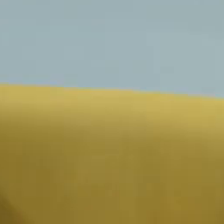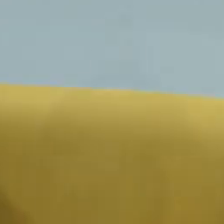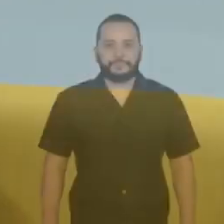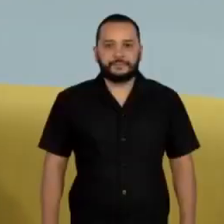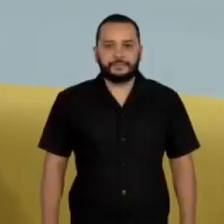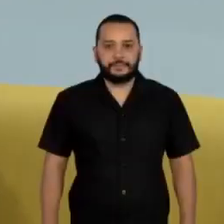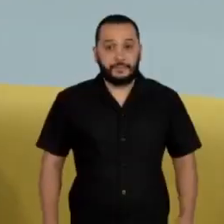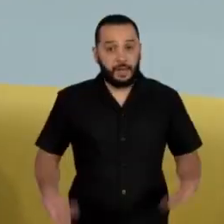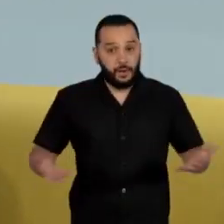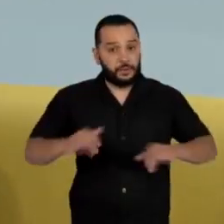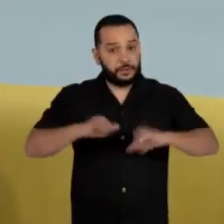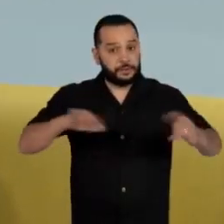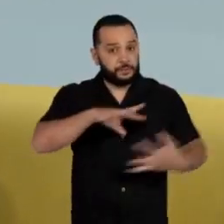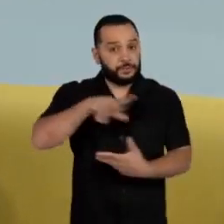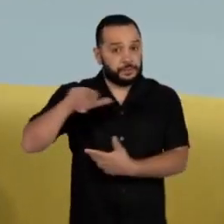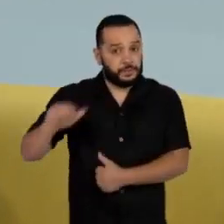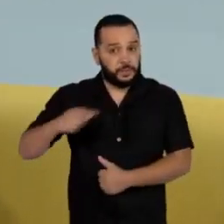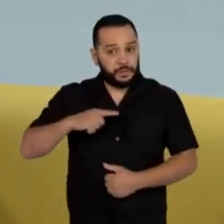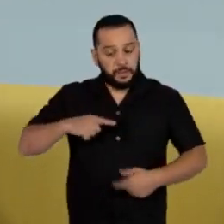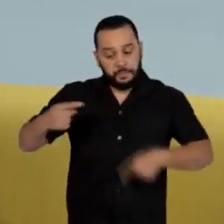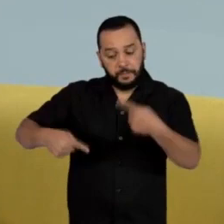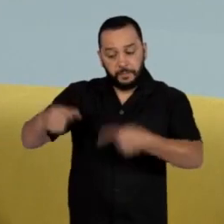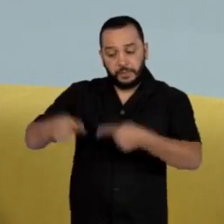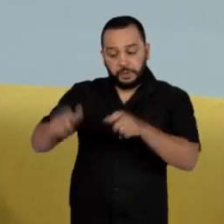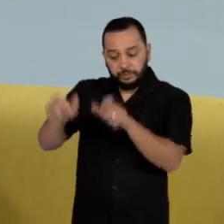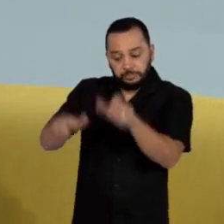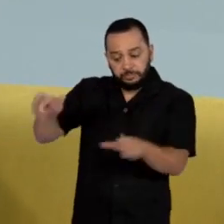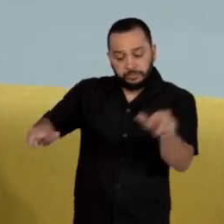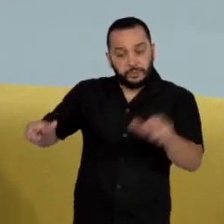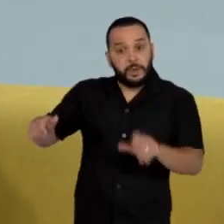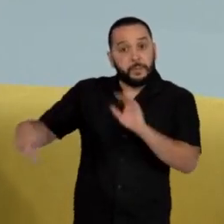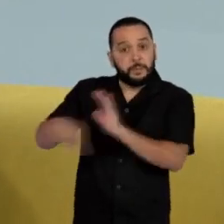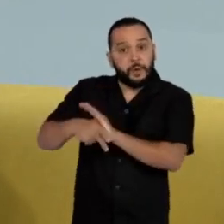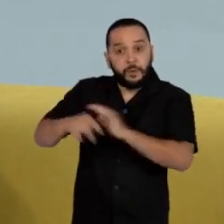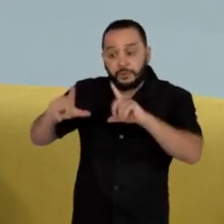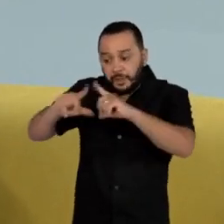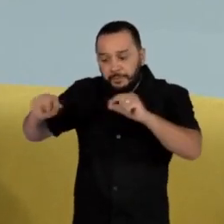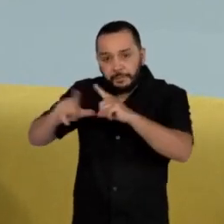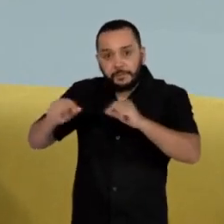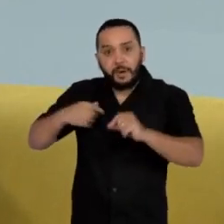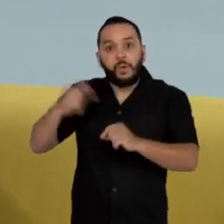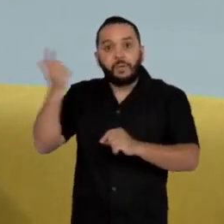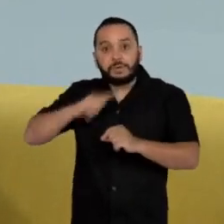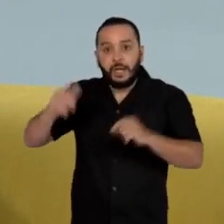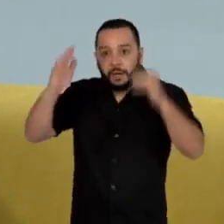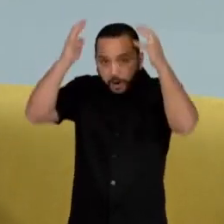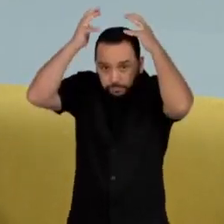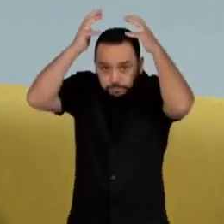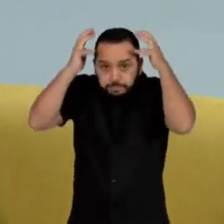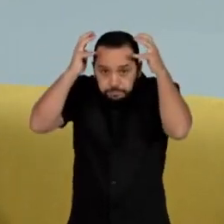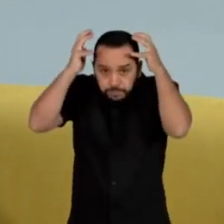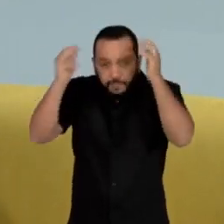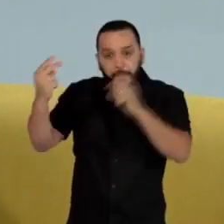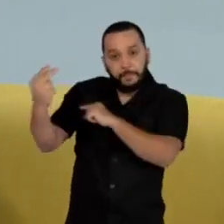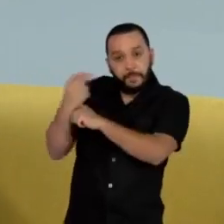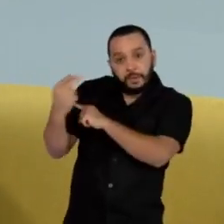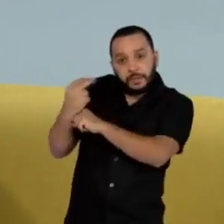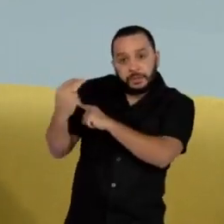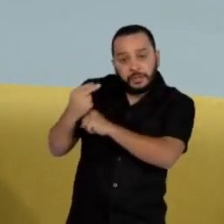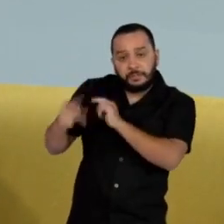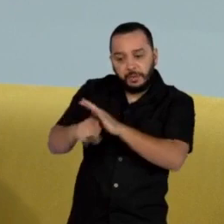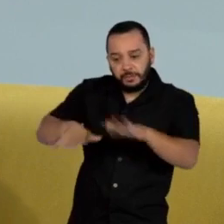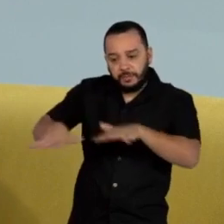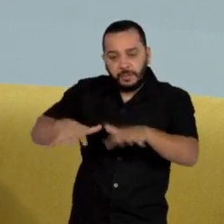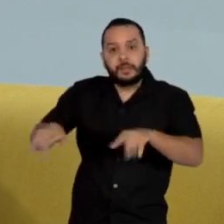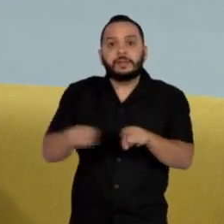Vamos de notícias internacionais. Políticos japoneses ganham um capacete para se proteger de terremotos. Depois dos tremores de terra